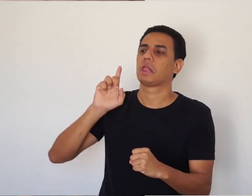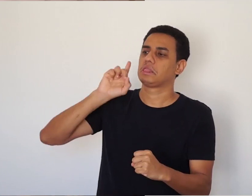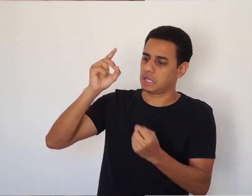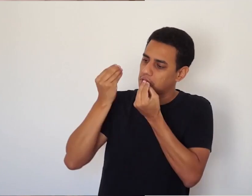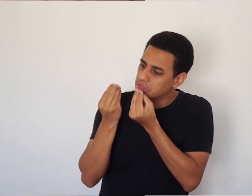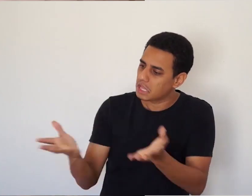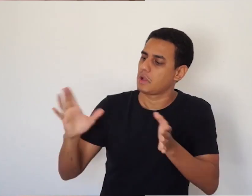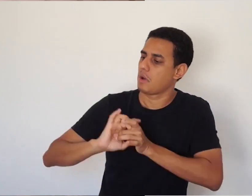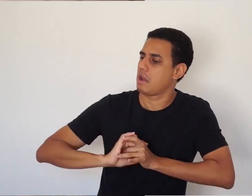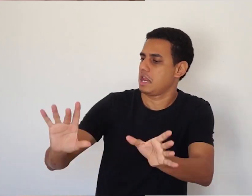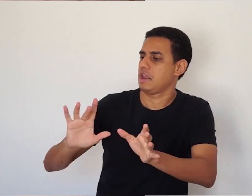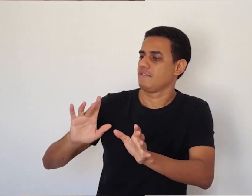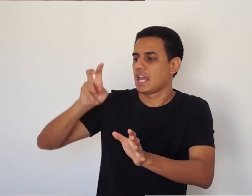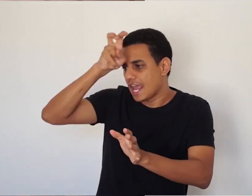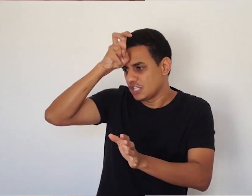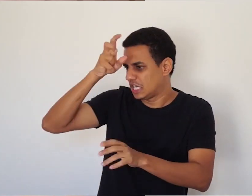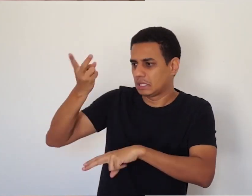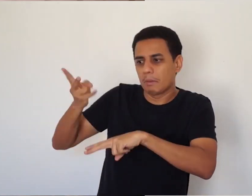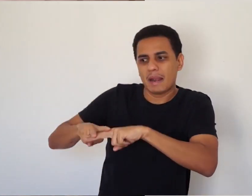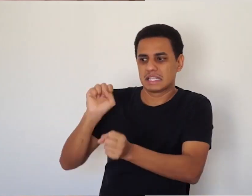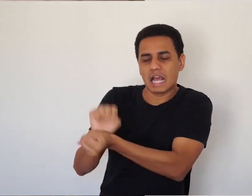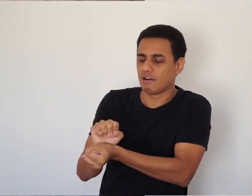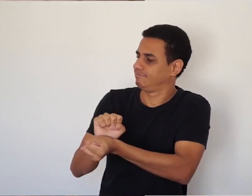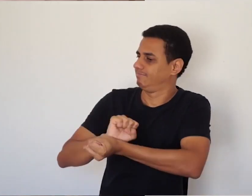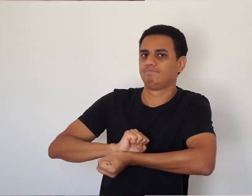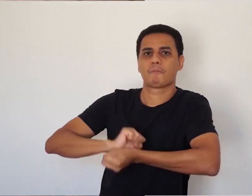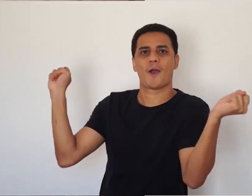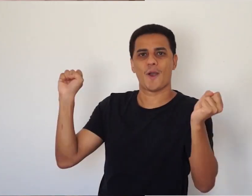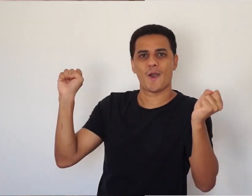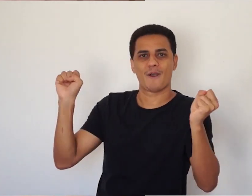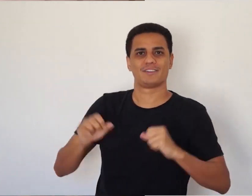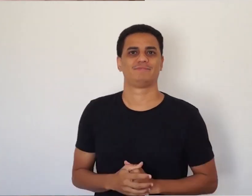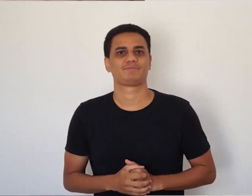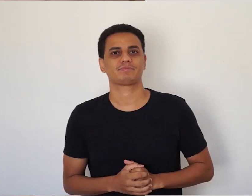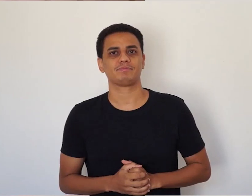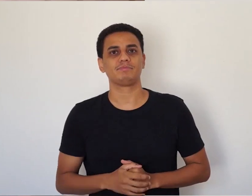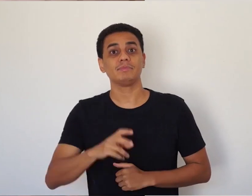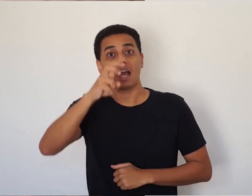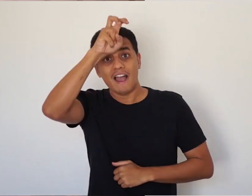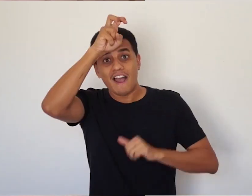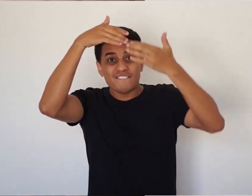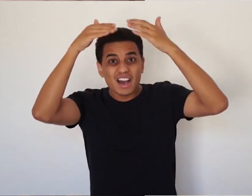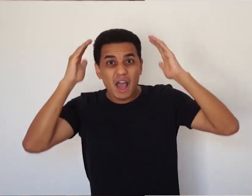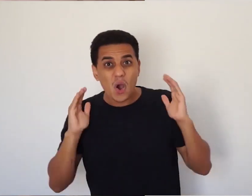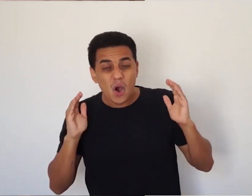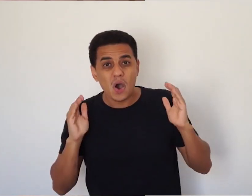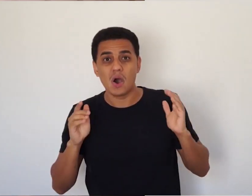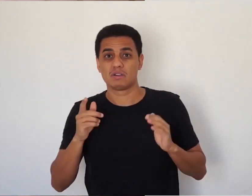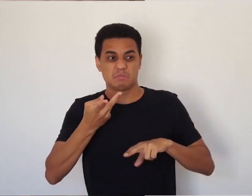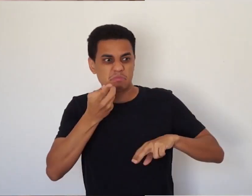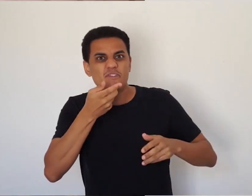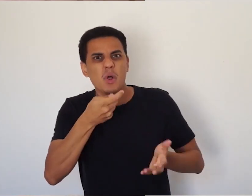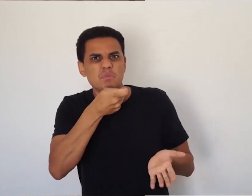nos tirou do Egito, da terra da escravidão. Quando Faraó resistiu e recusou deixar-nos